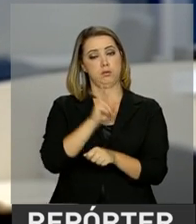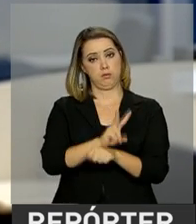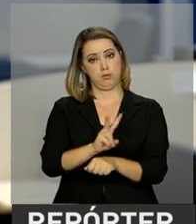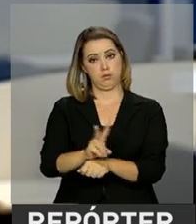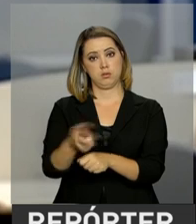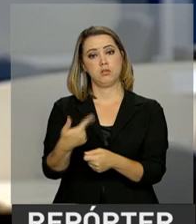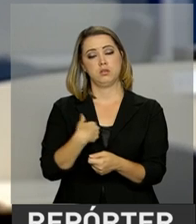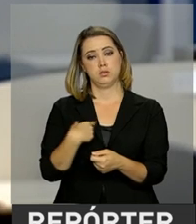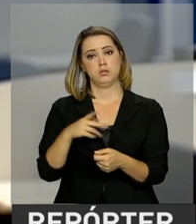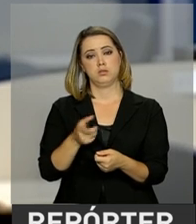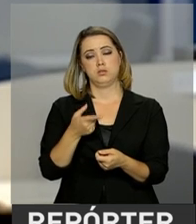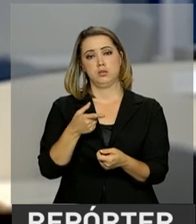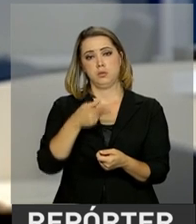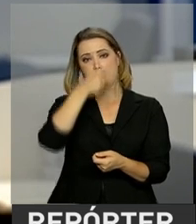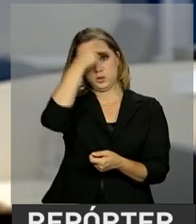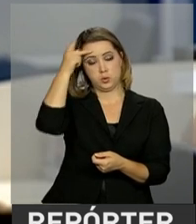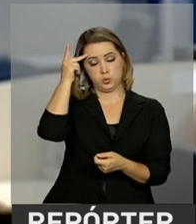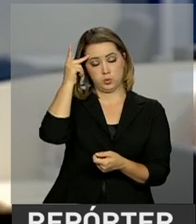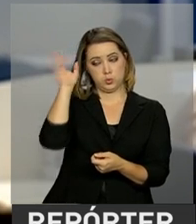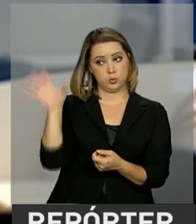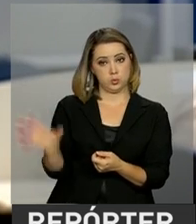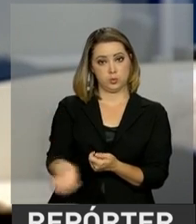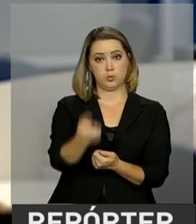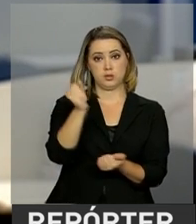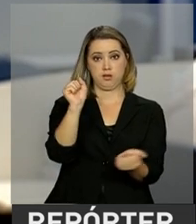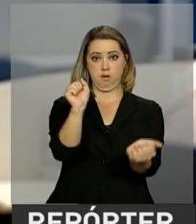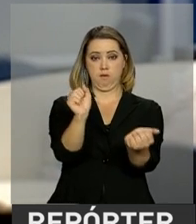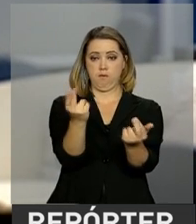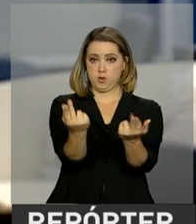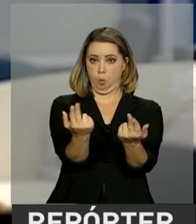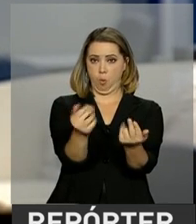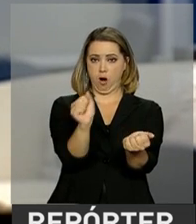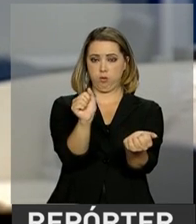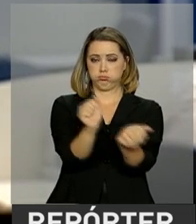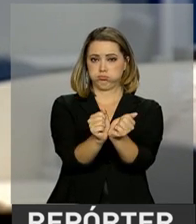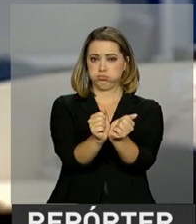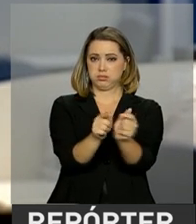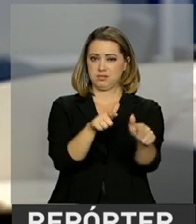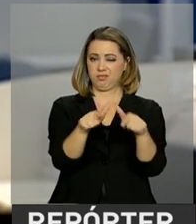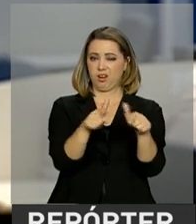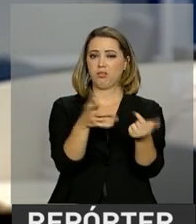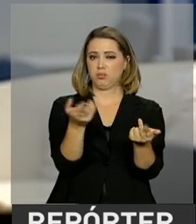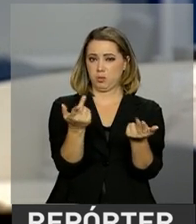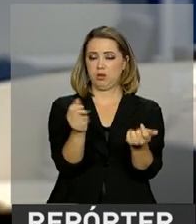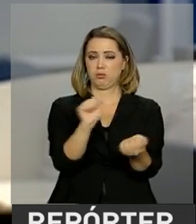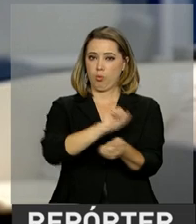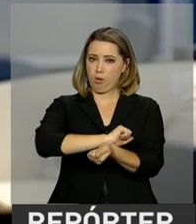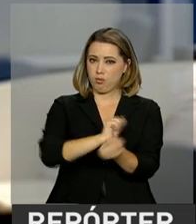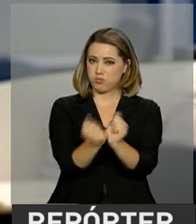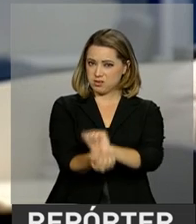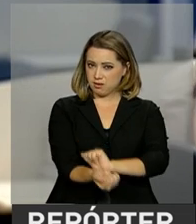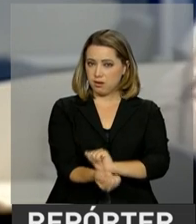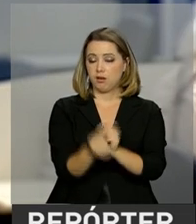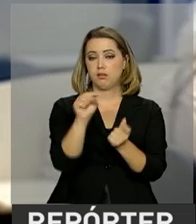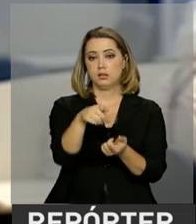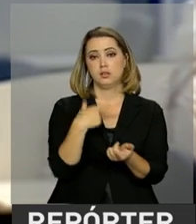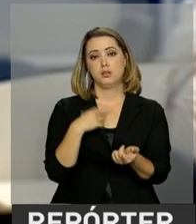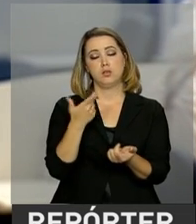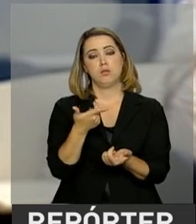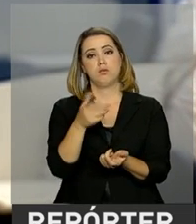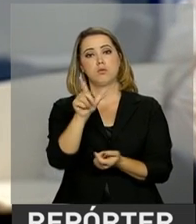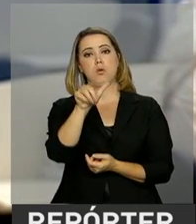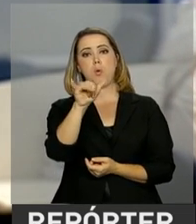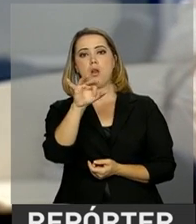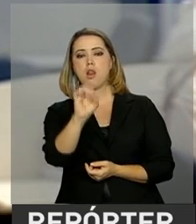trabalhadores resgatados em condições análogas a de escravos e profissionais com contratos de trabalho suspenso o chamado layoff o